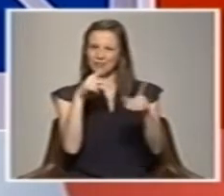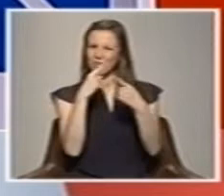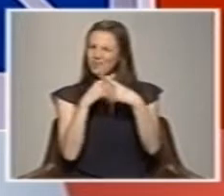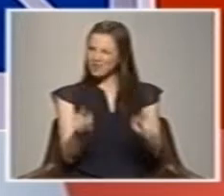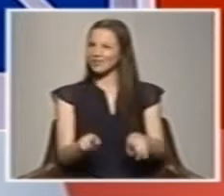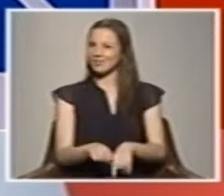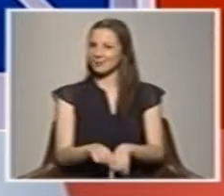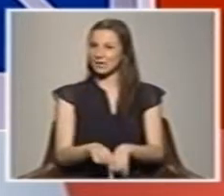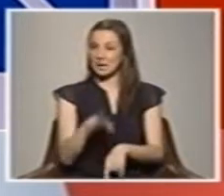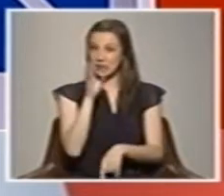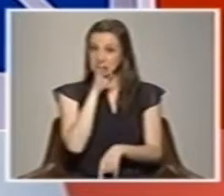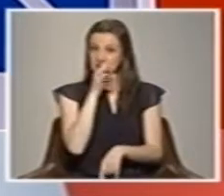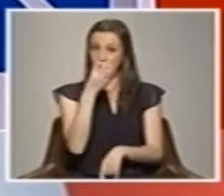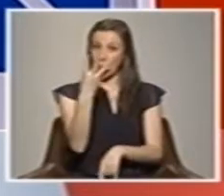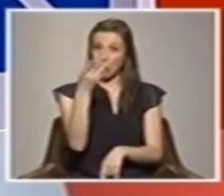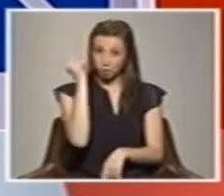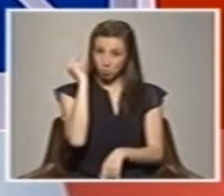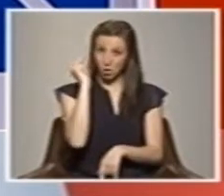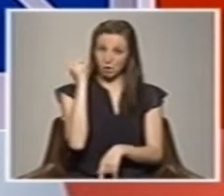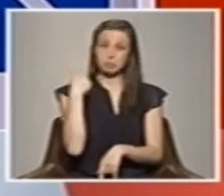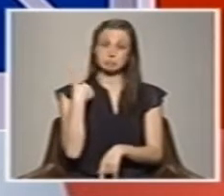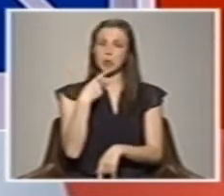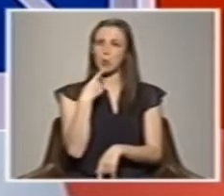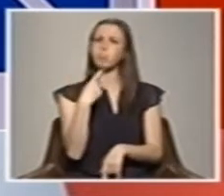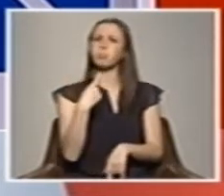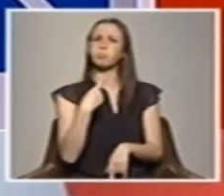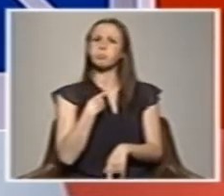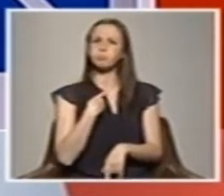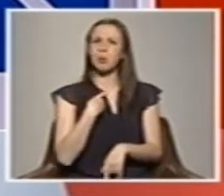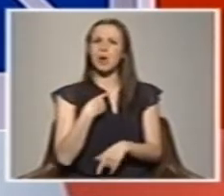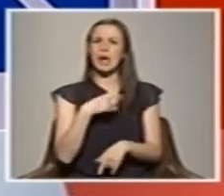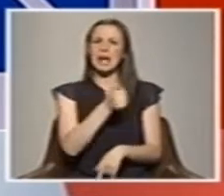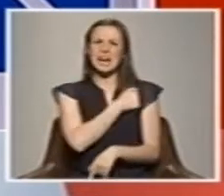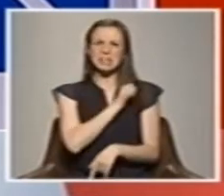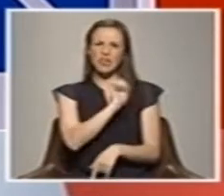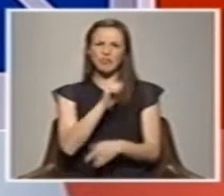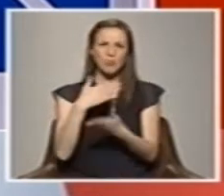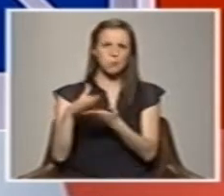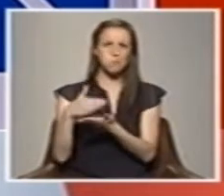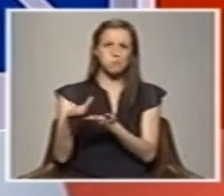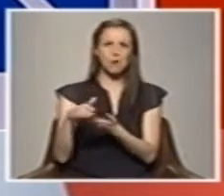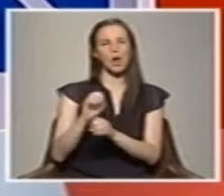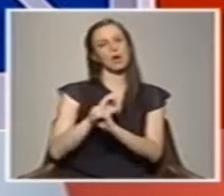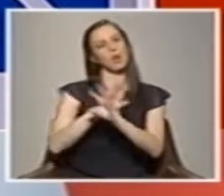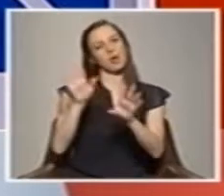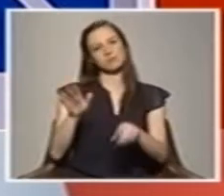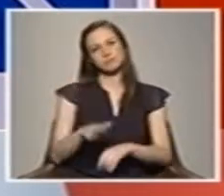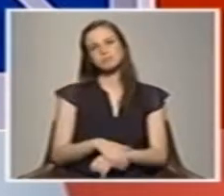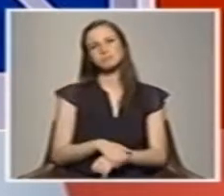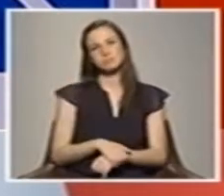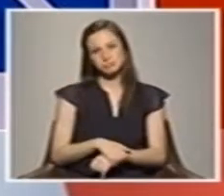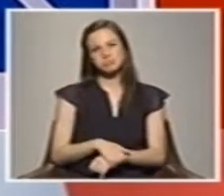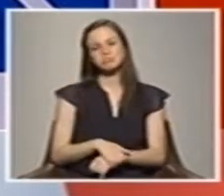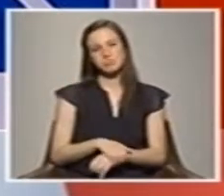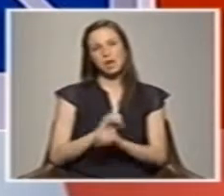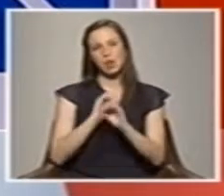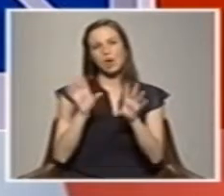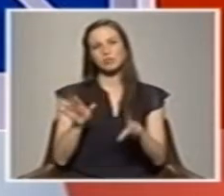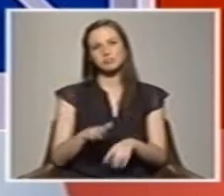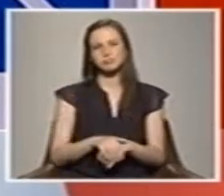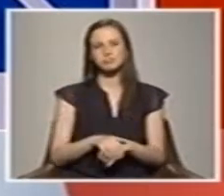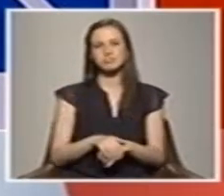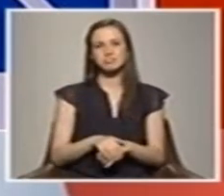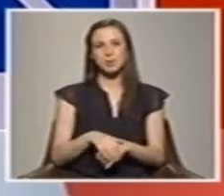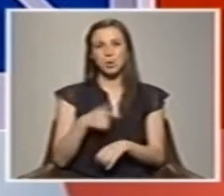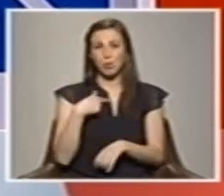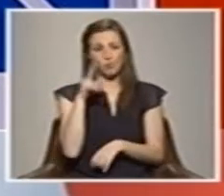se me perguntasse há 4 anos atrás se sobrava na minha casa, com certeza que sobrava e eu, se calhar,